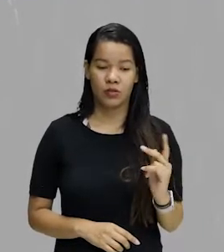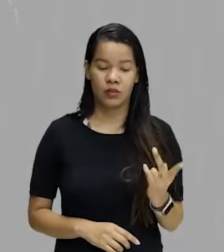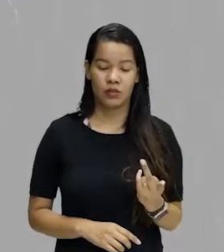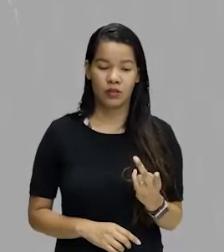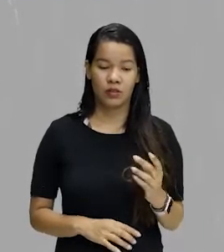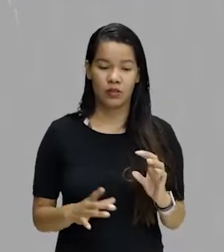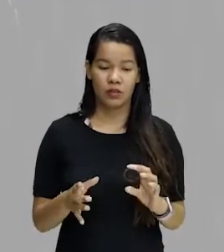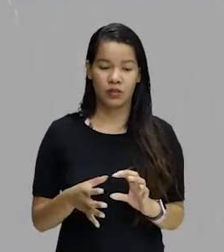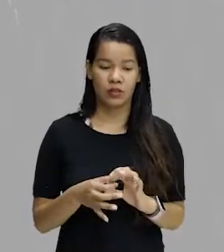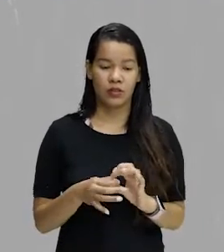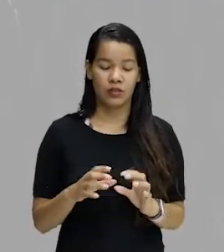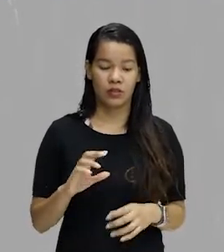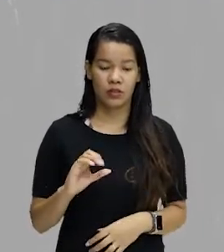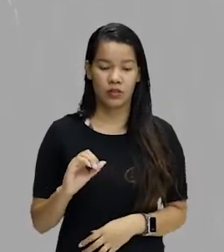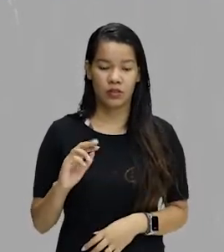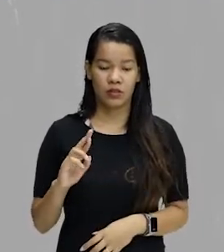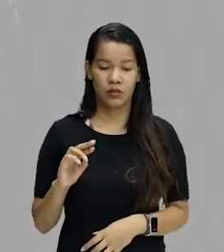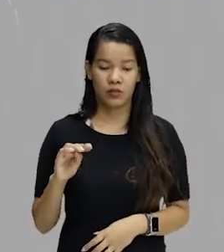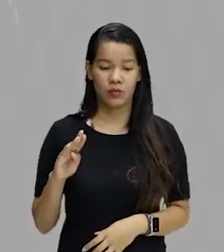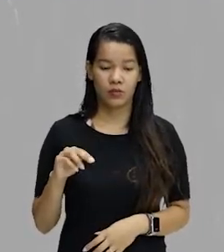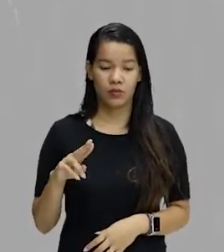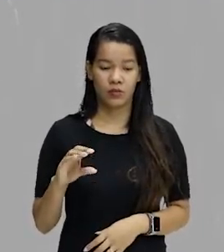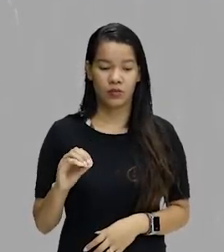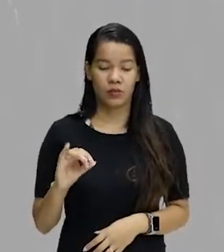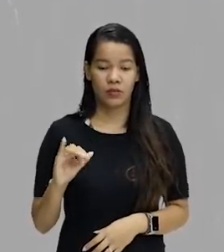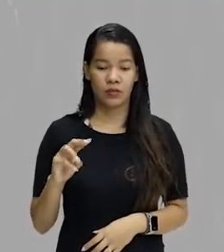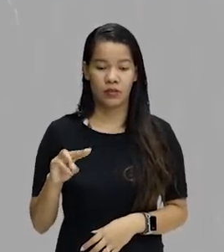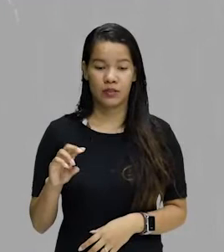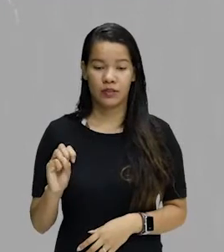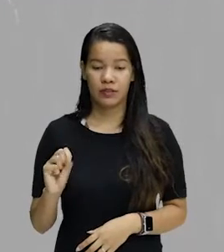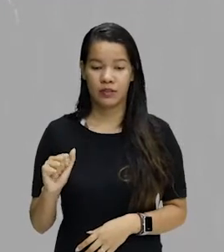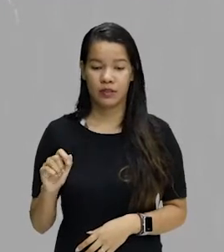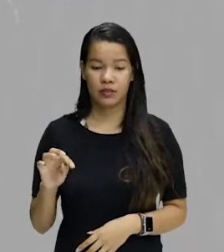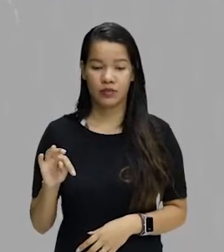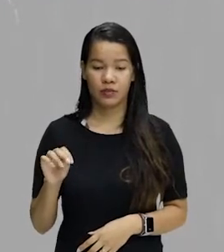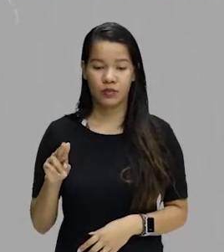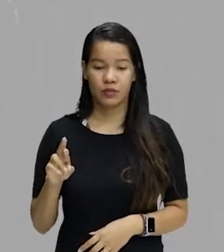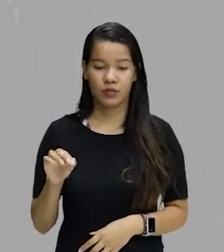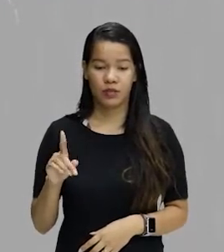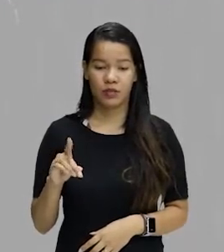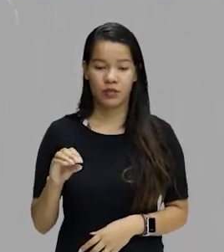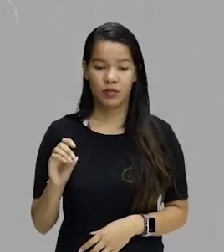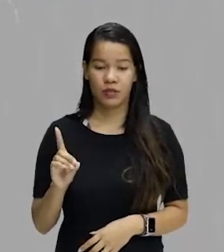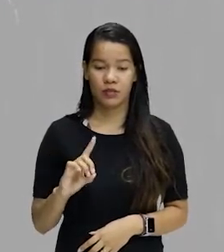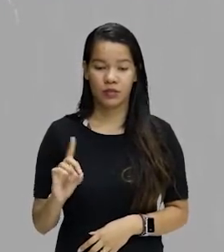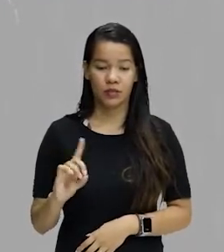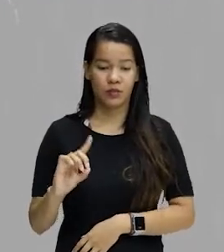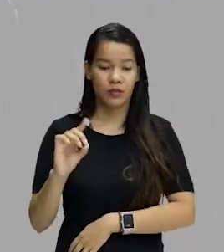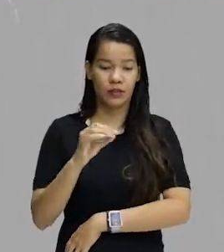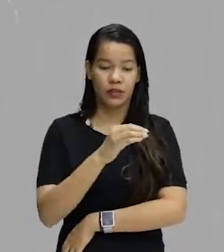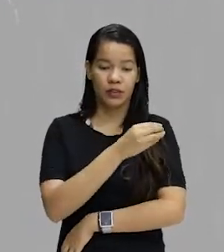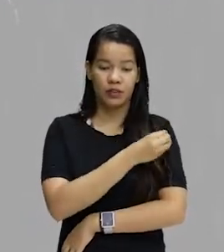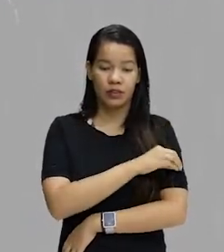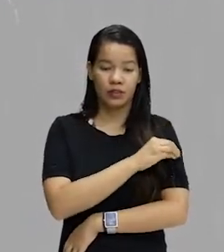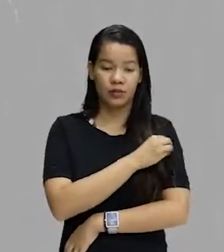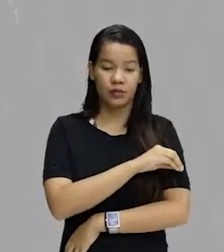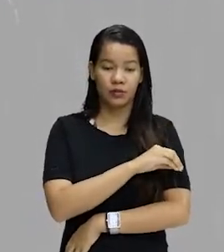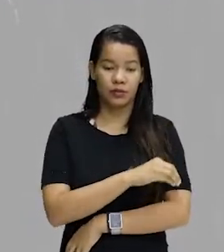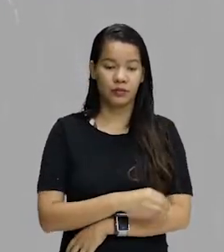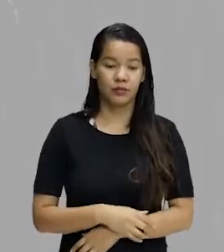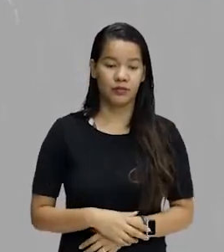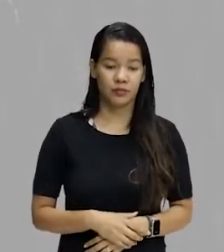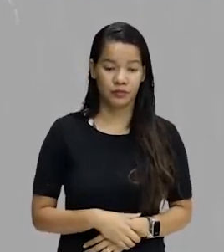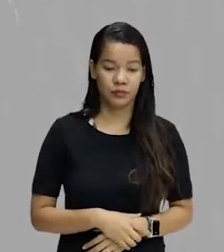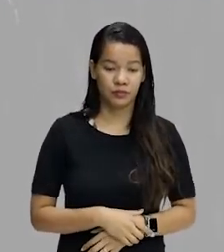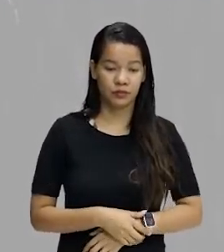ligado a um carbono insaturado. Não é álcool. Mais uma vez, não é